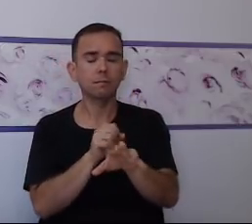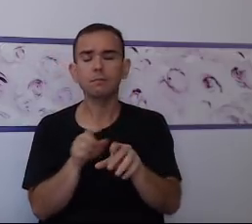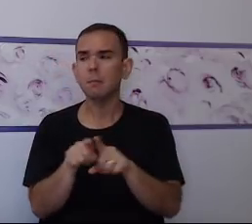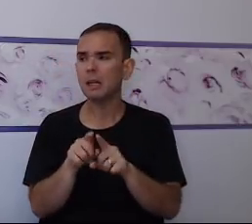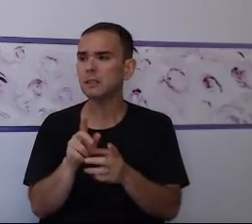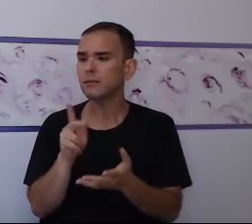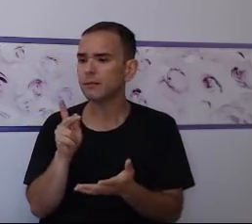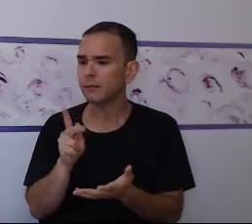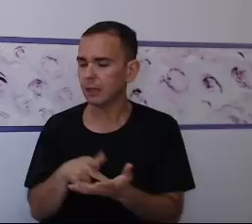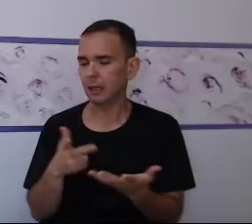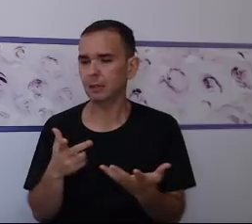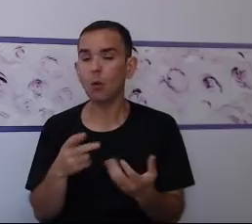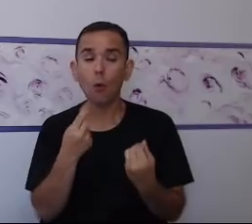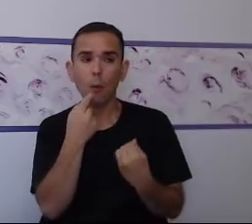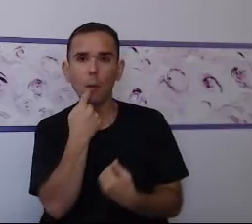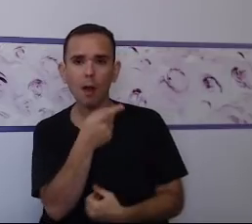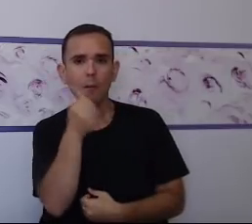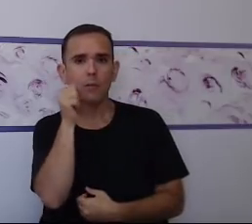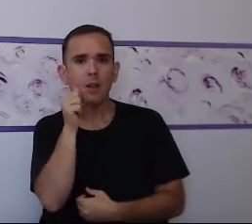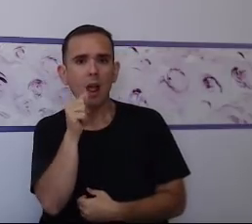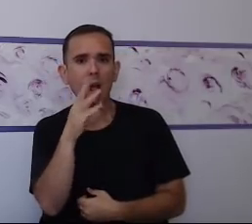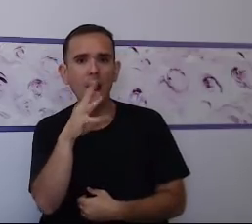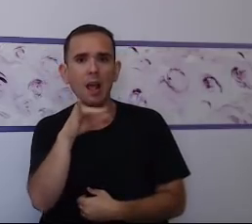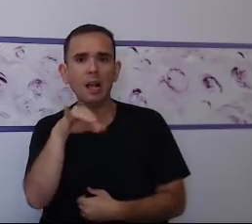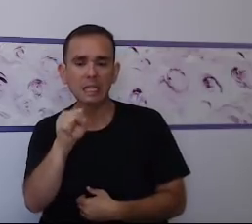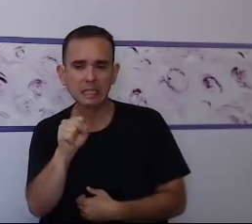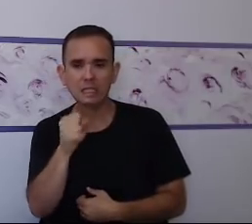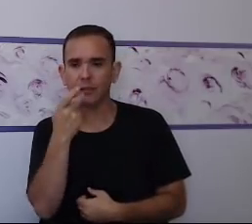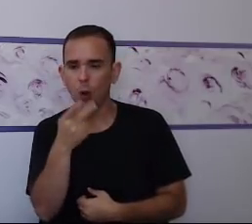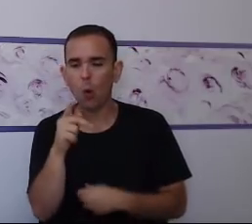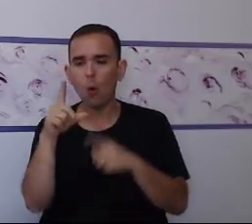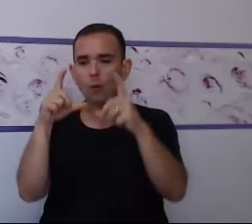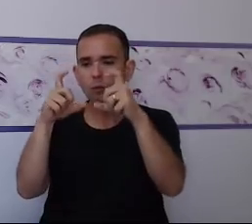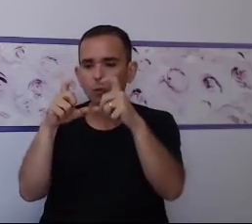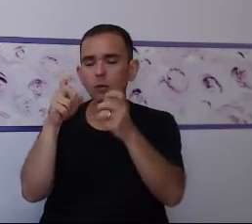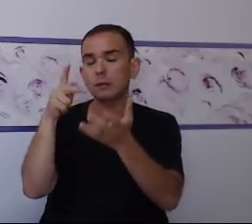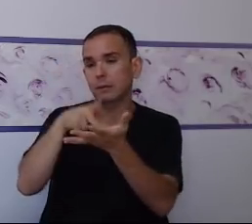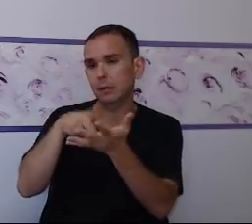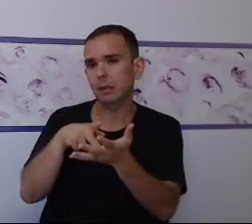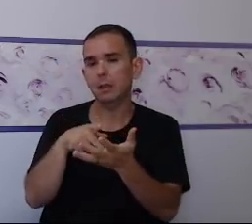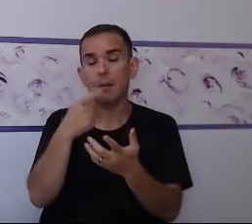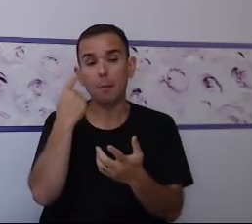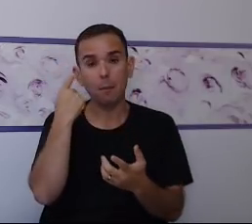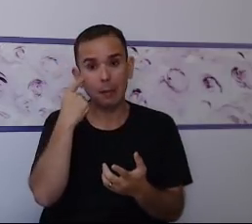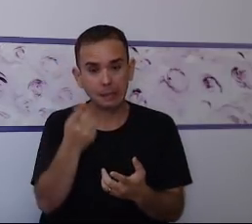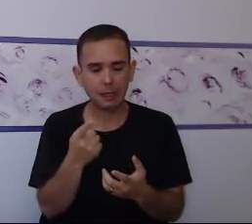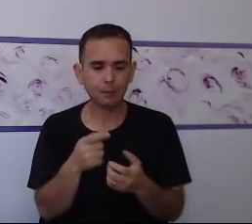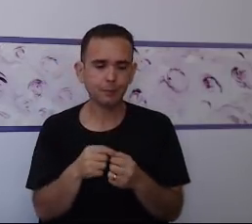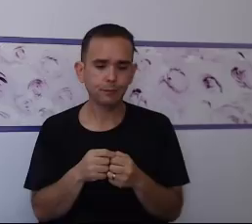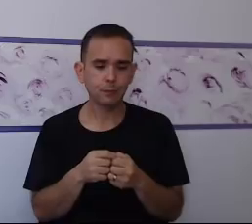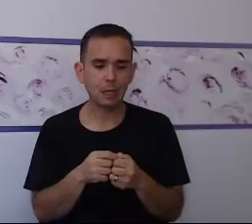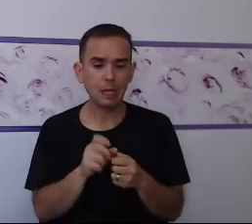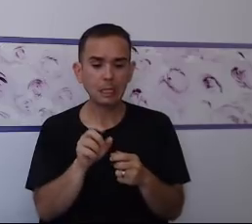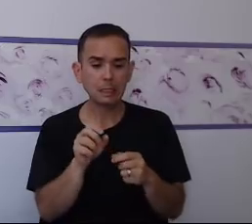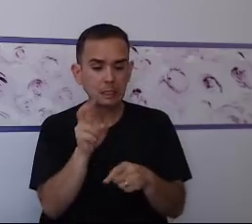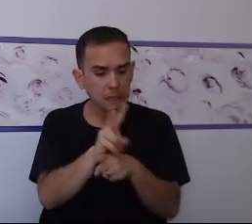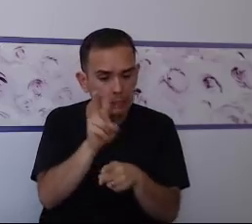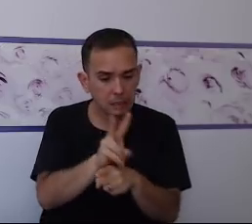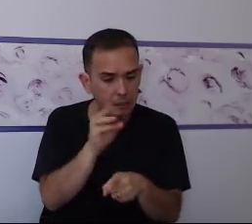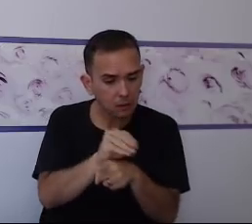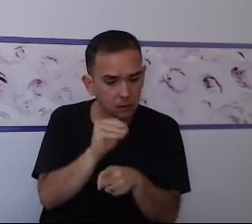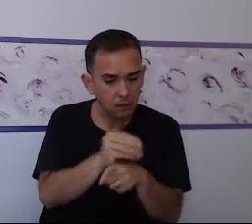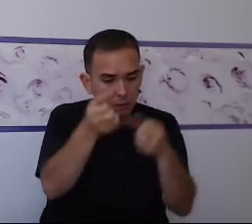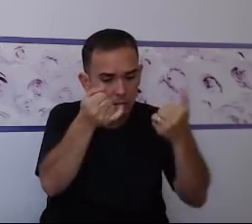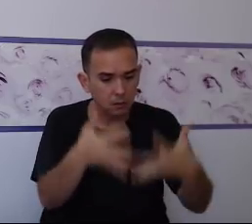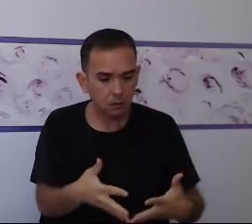né? Como a Cris falou, figuras reais. Então, se eu estou trabalhando a banana, imagem da banana. Se eu for trazer o concreto para ele,